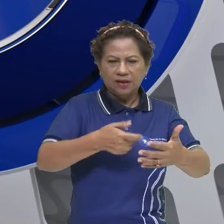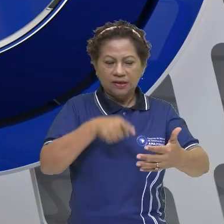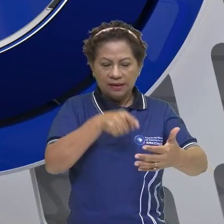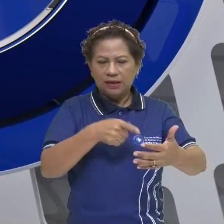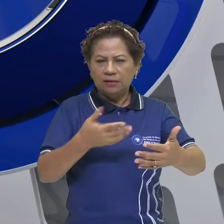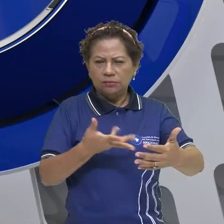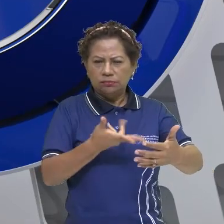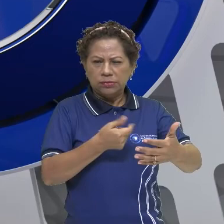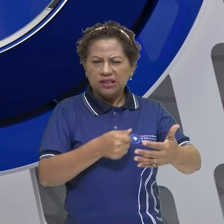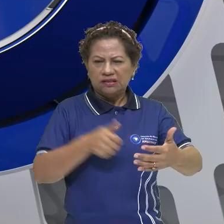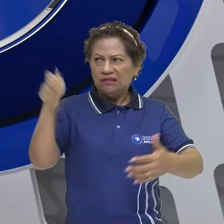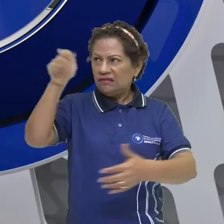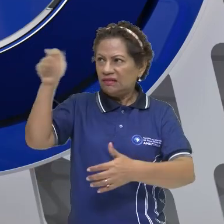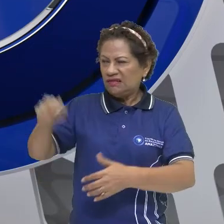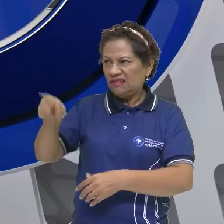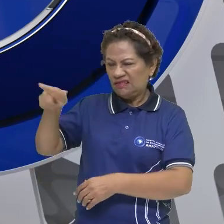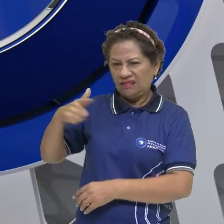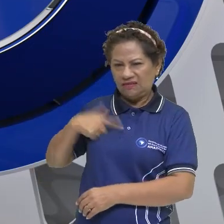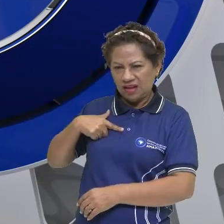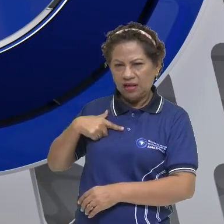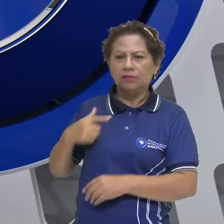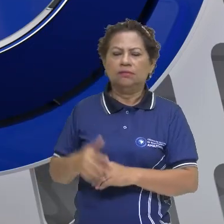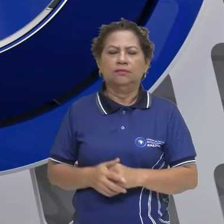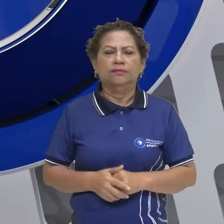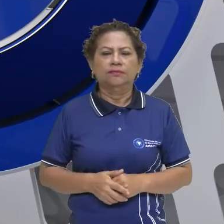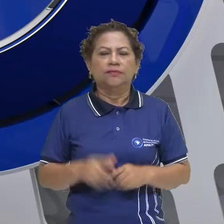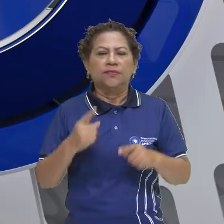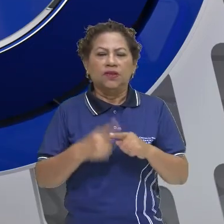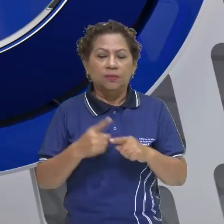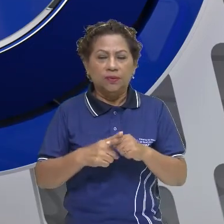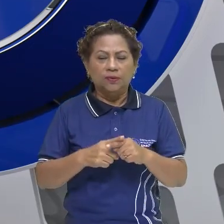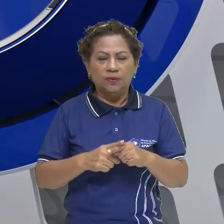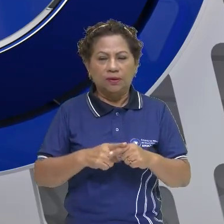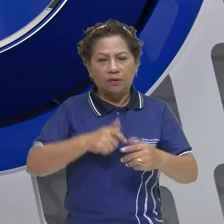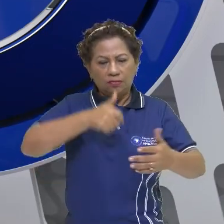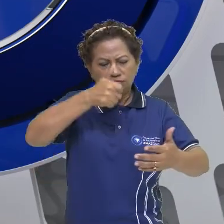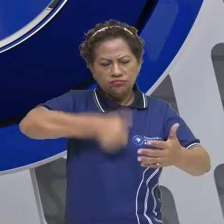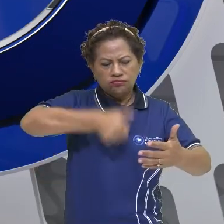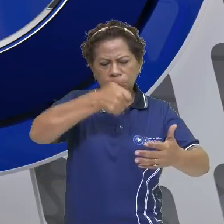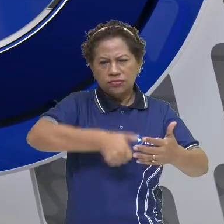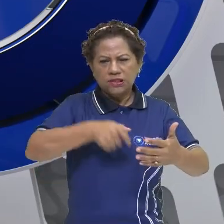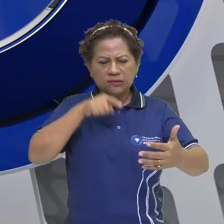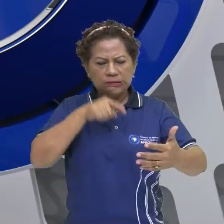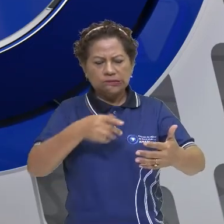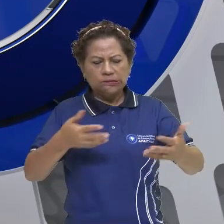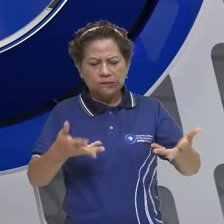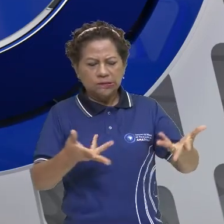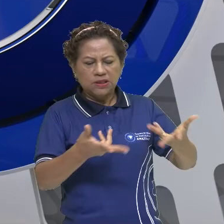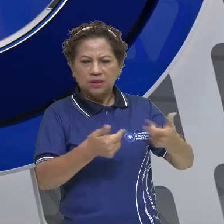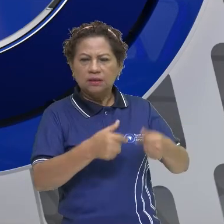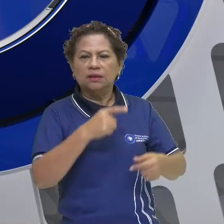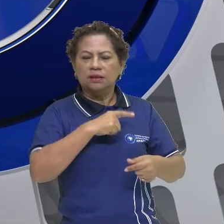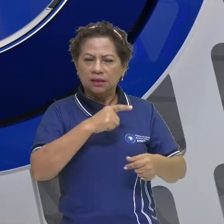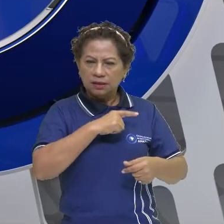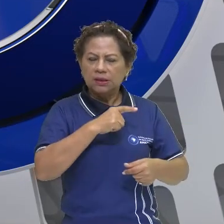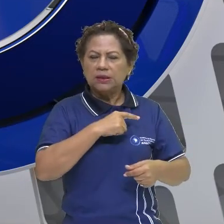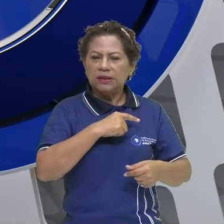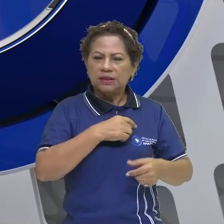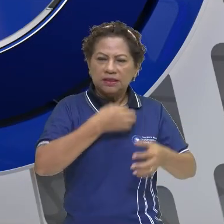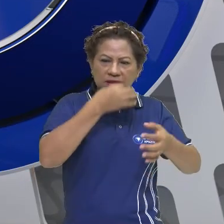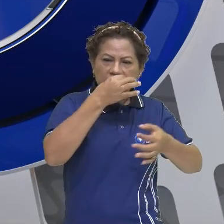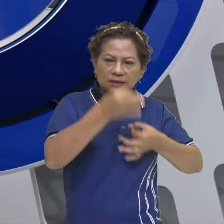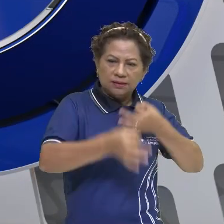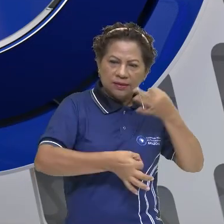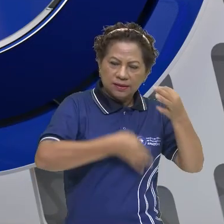vandalismo, o grafite não. O grafite, muitas vezes o artista tenta trazer, né, a sua mensagem, a sua crítica